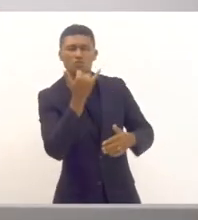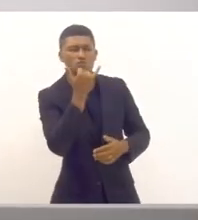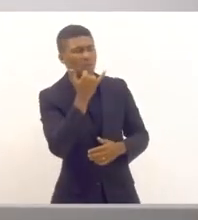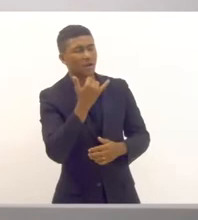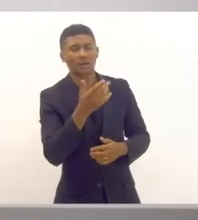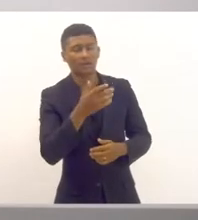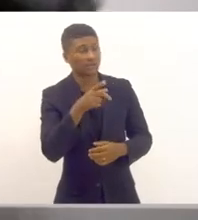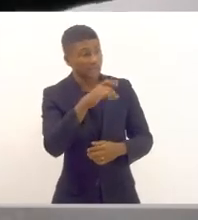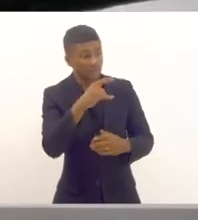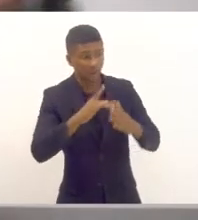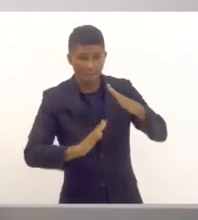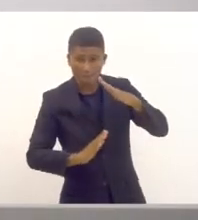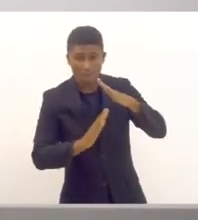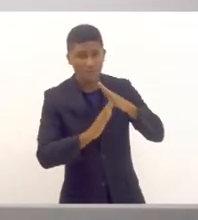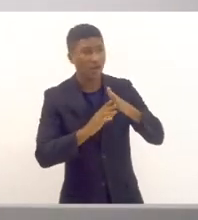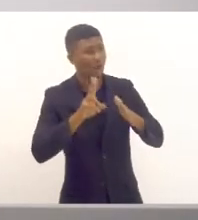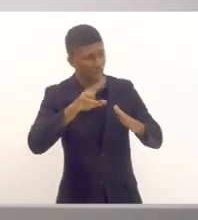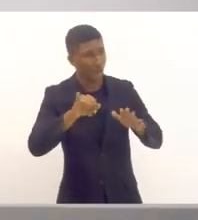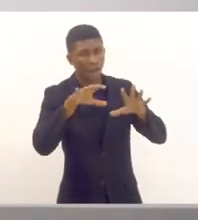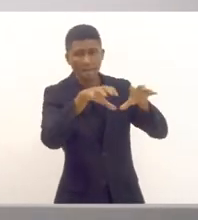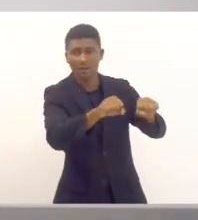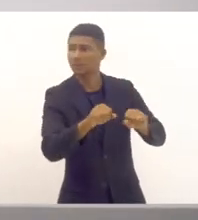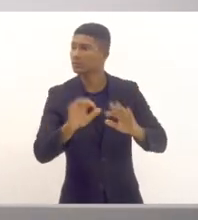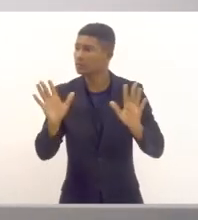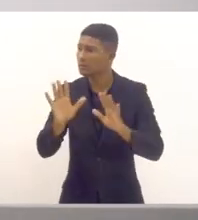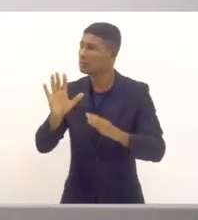vai ser apreendido. Ah, mas o carro está carregado